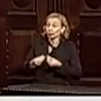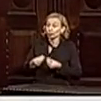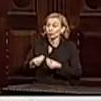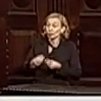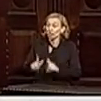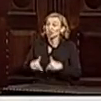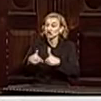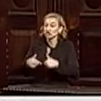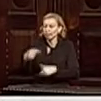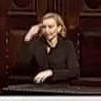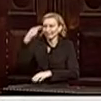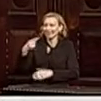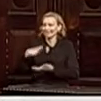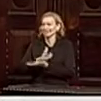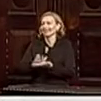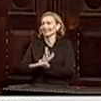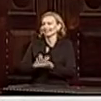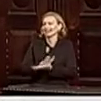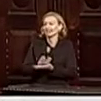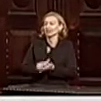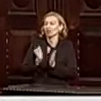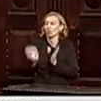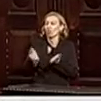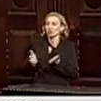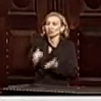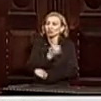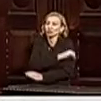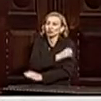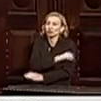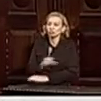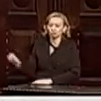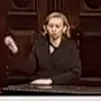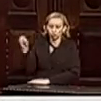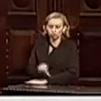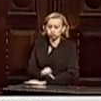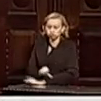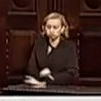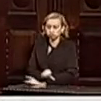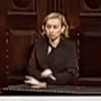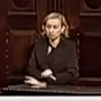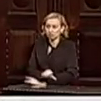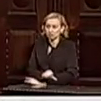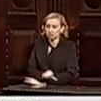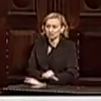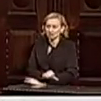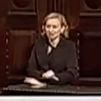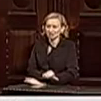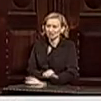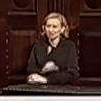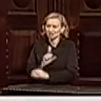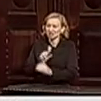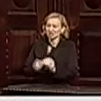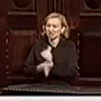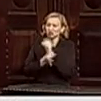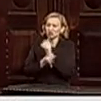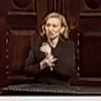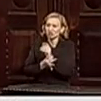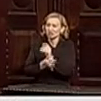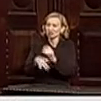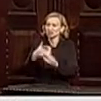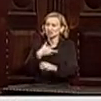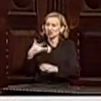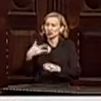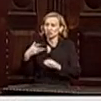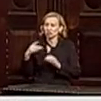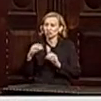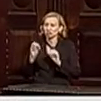e governando o Estado do Rio de Janeiro. Hoje o Rio de Janeiro está absolutamente à deriva, na segurança, na saúde, na educação,